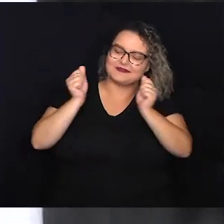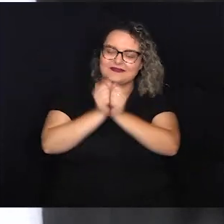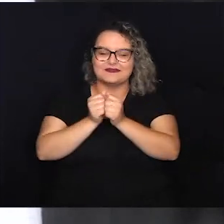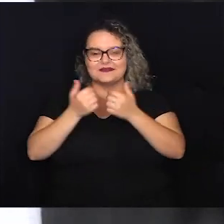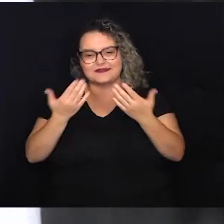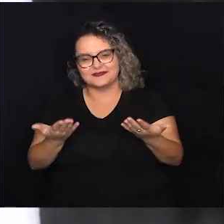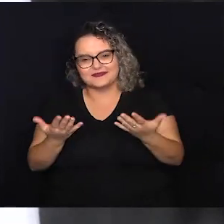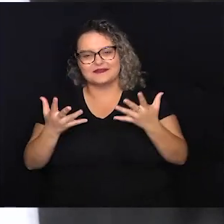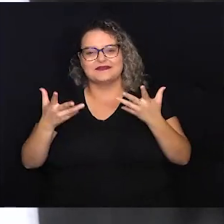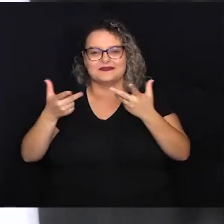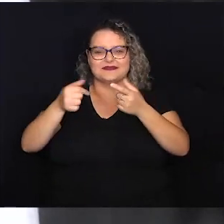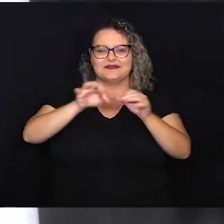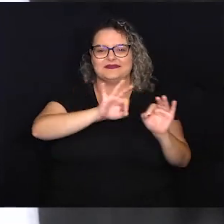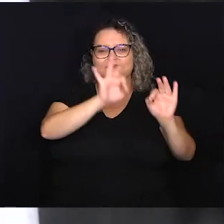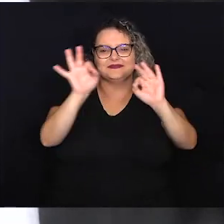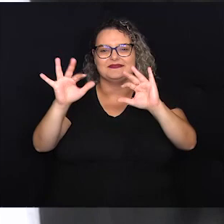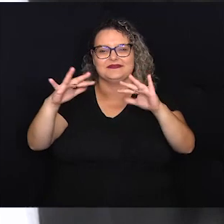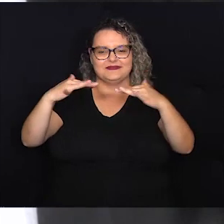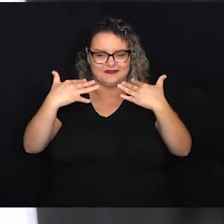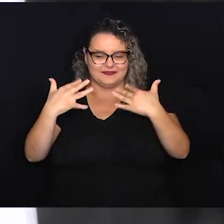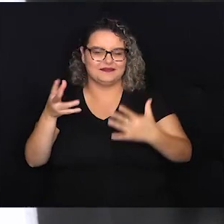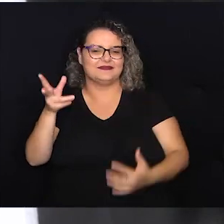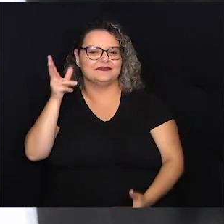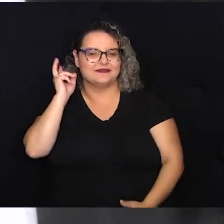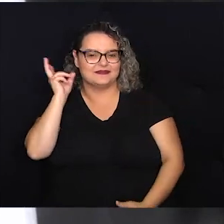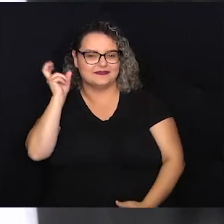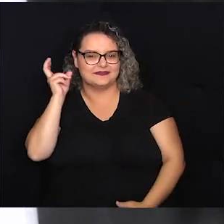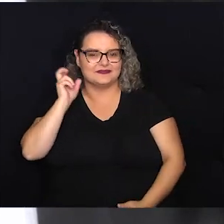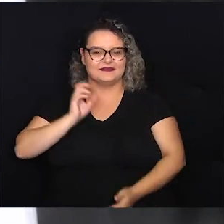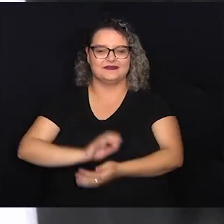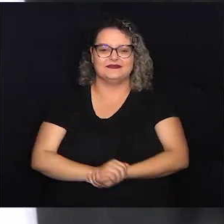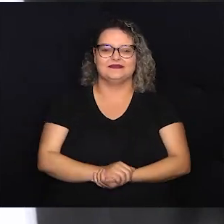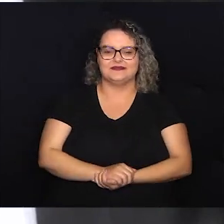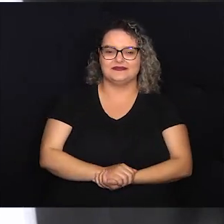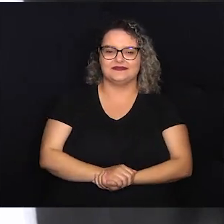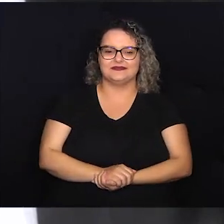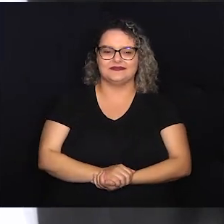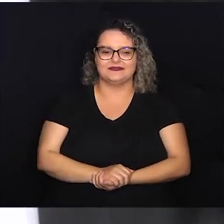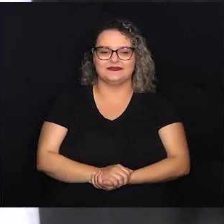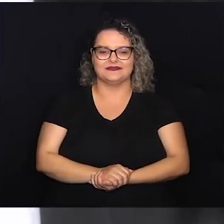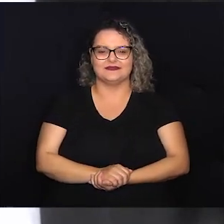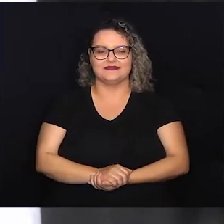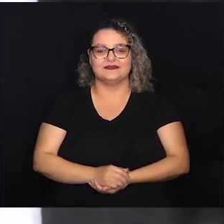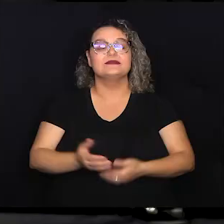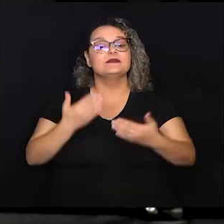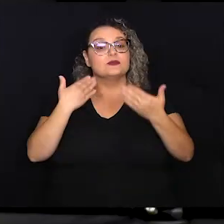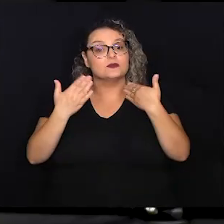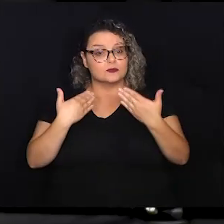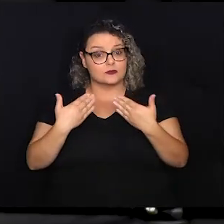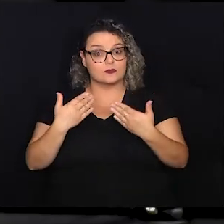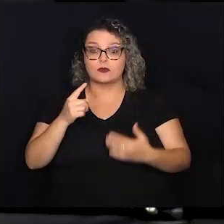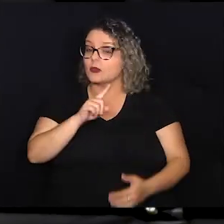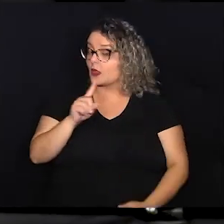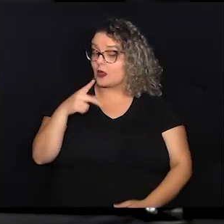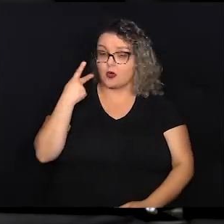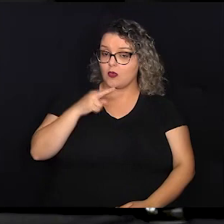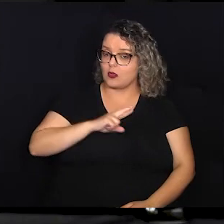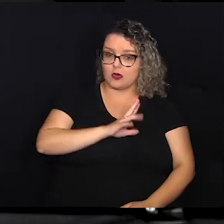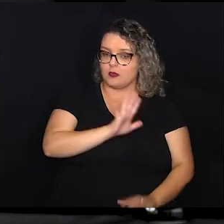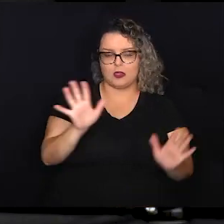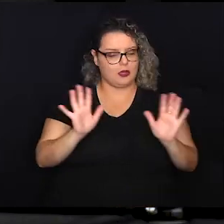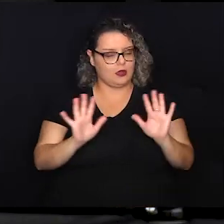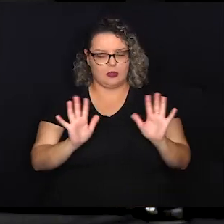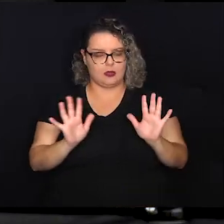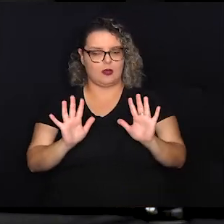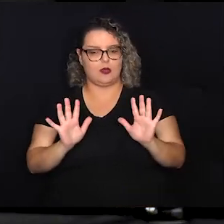aqui feliz de estar ao seu lado e ao lado de todos que estão nos ouvindo e nos escutando. Olha, então hoje a gente vai conversar aqui